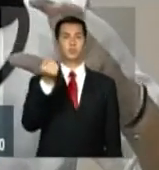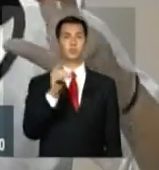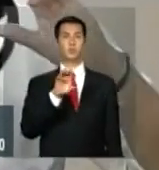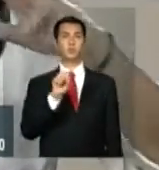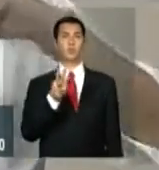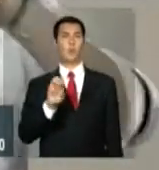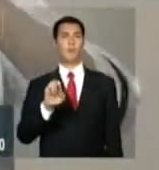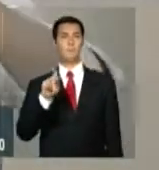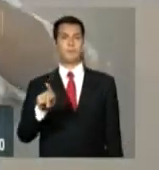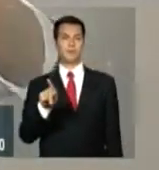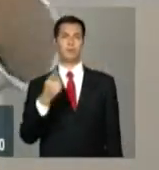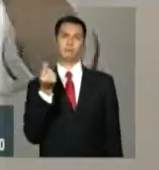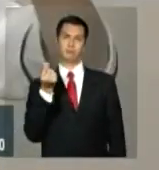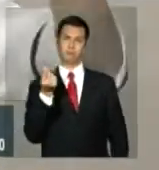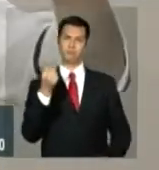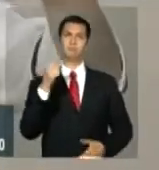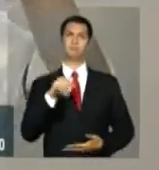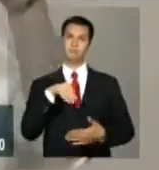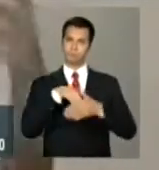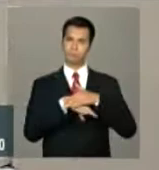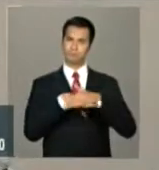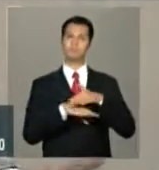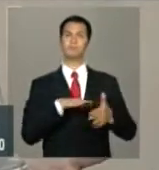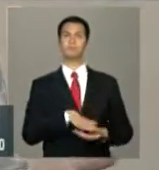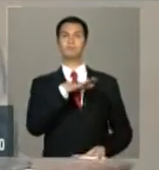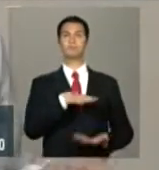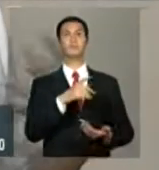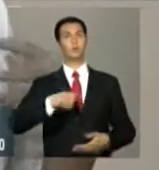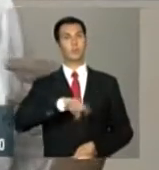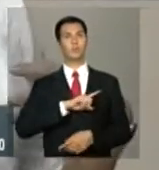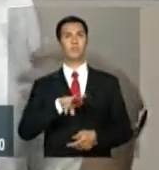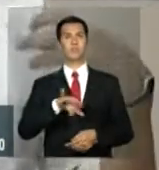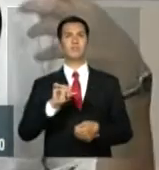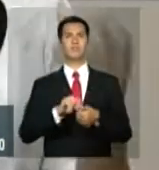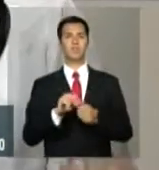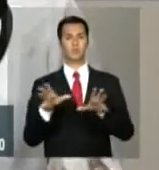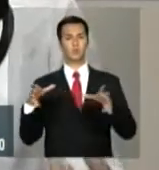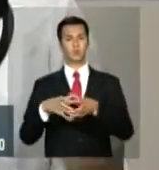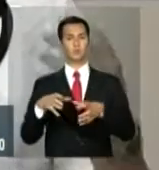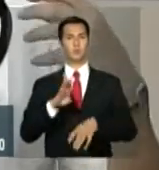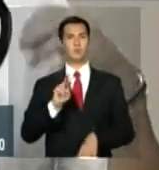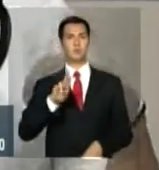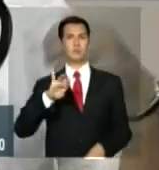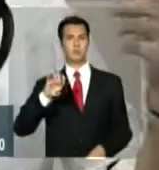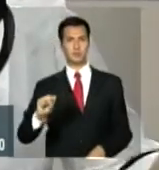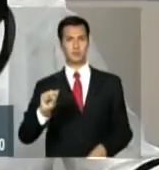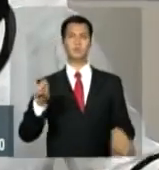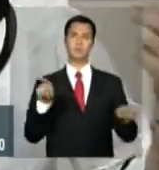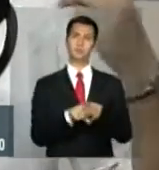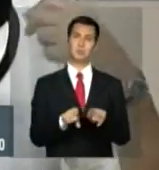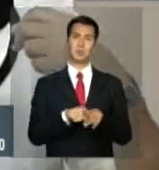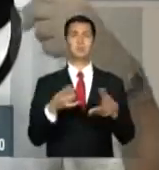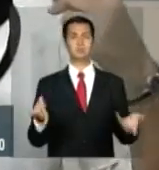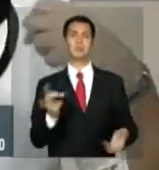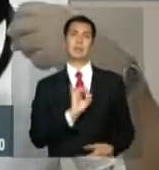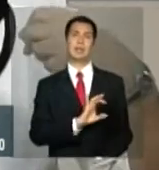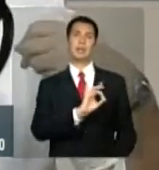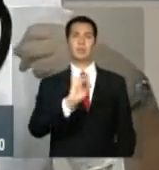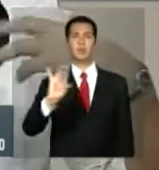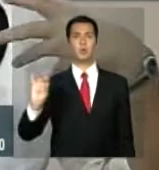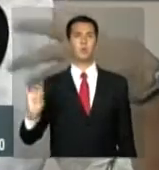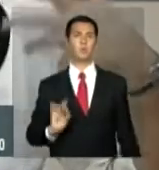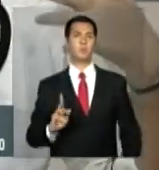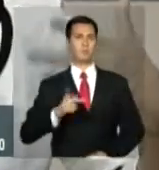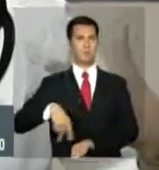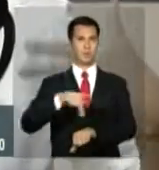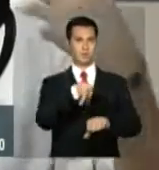fazer isso tanto entre o conjunto dos países BRICS quanto, eventualmente, entre cada um de nós